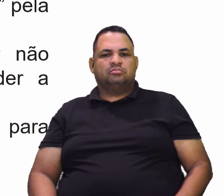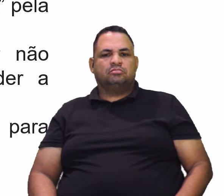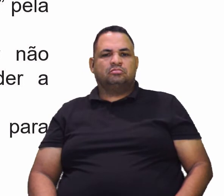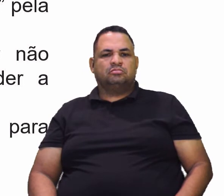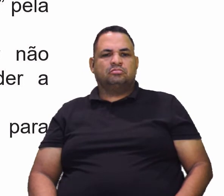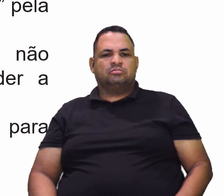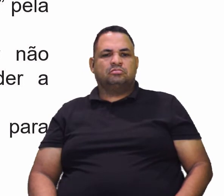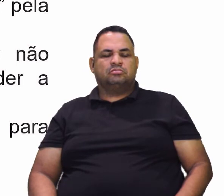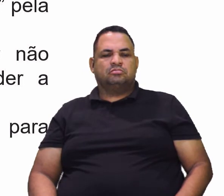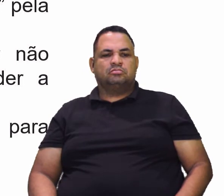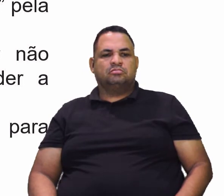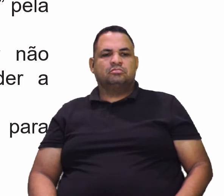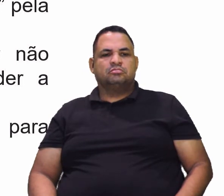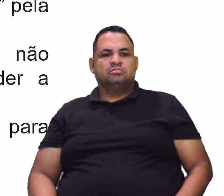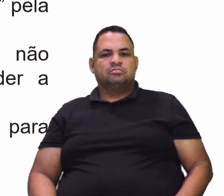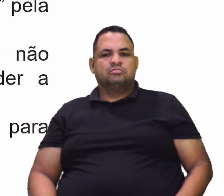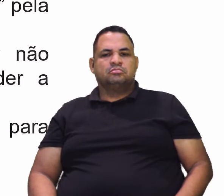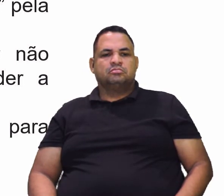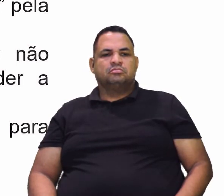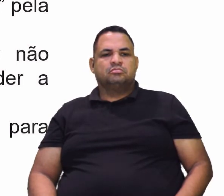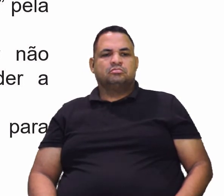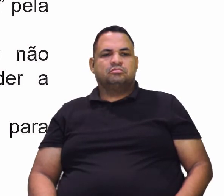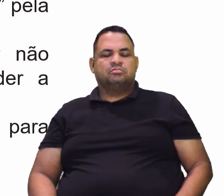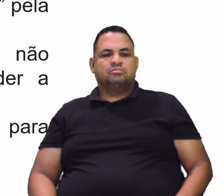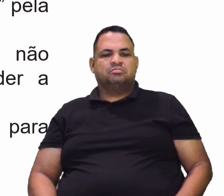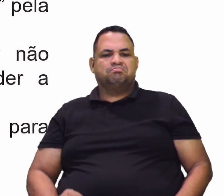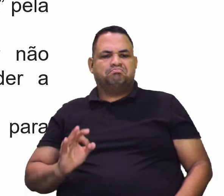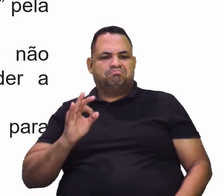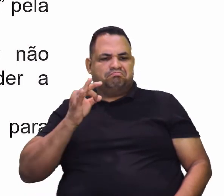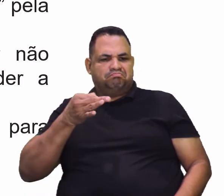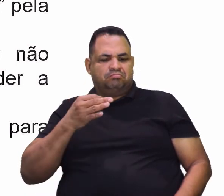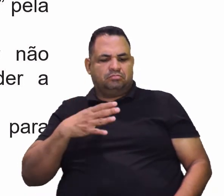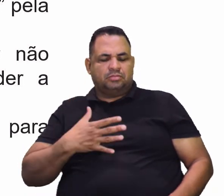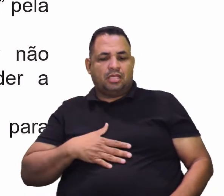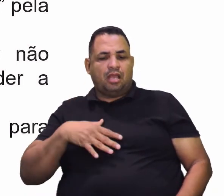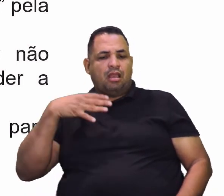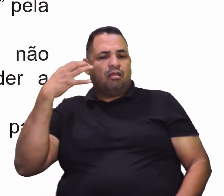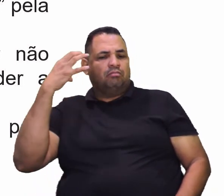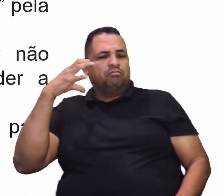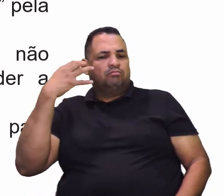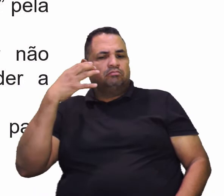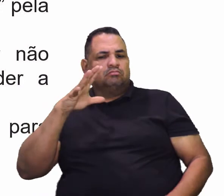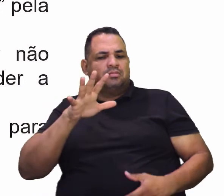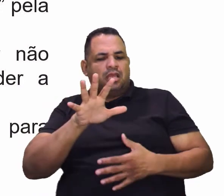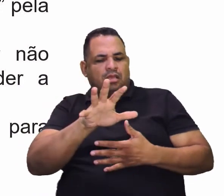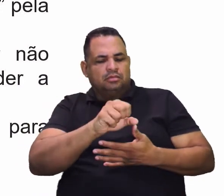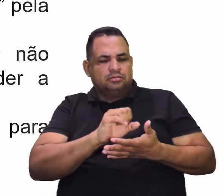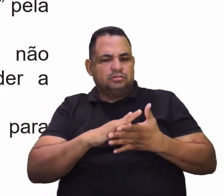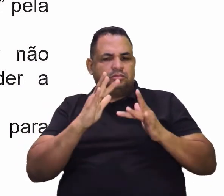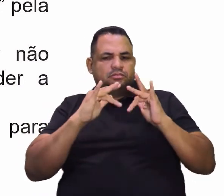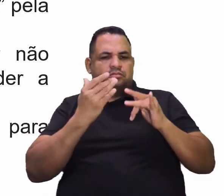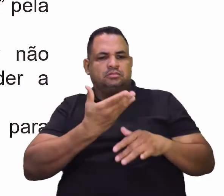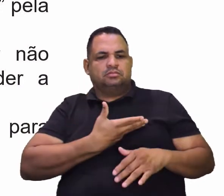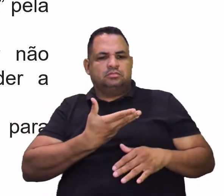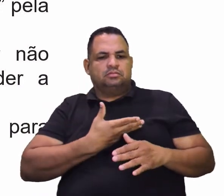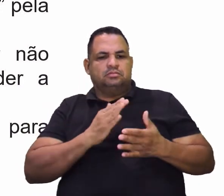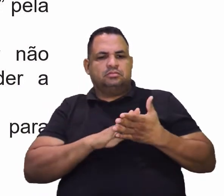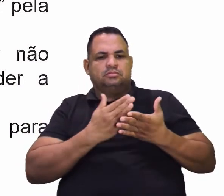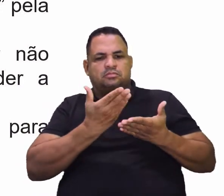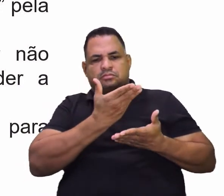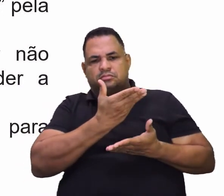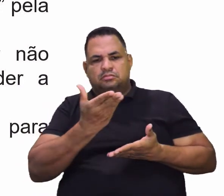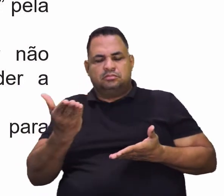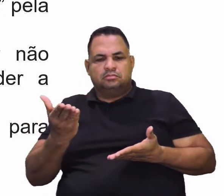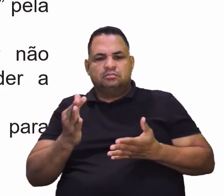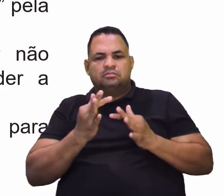cheira bem. Será que é? Vamos lá. A certeza do cantor em tomar a namorada do amigo fica clara na